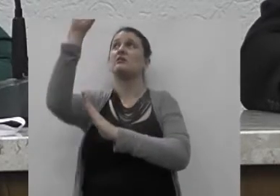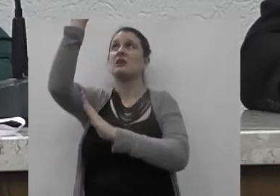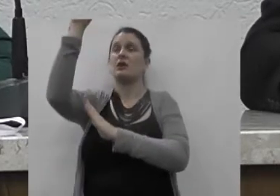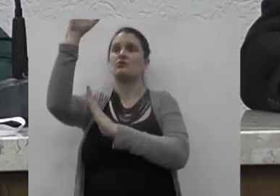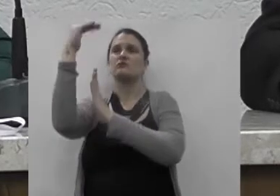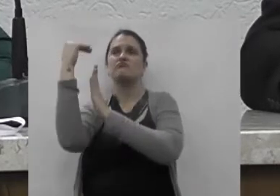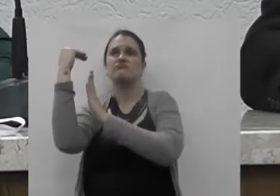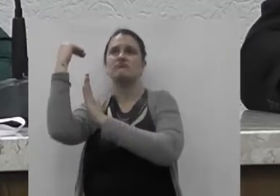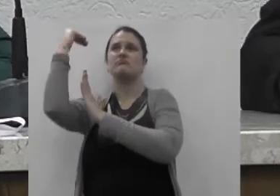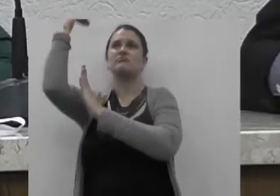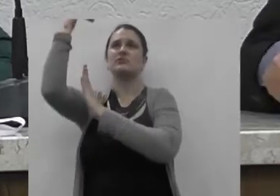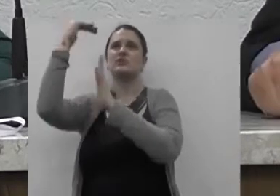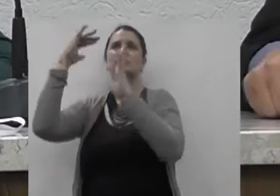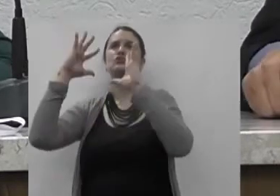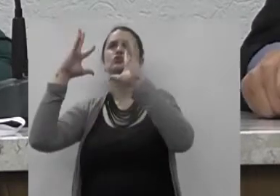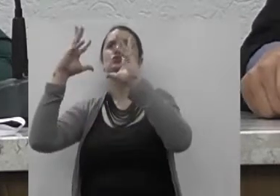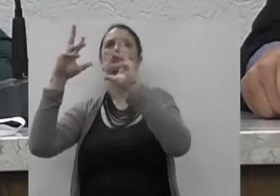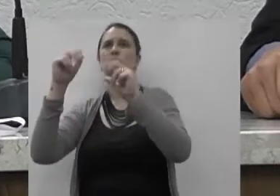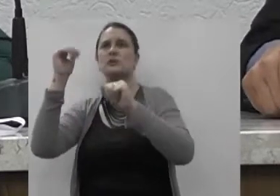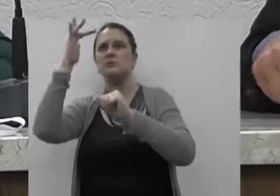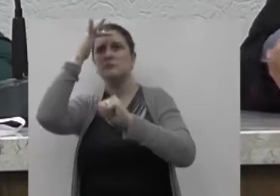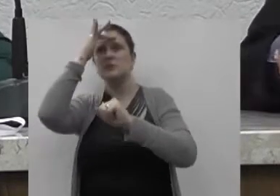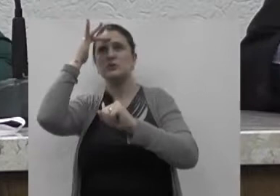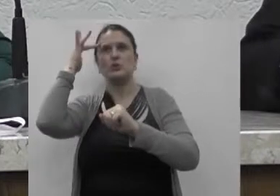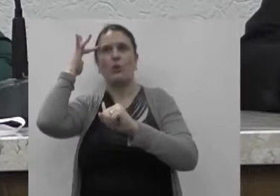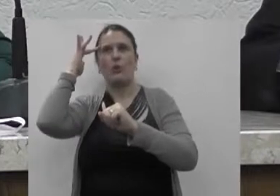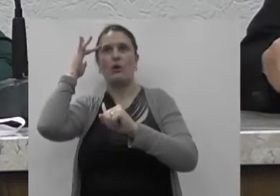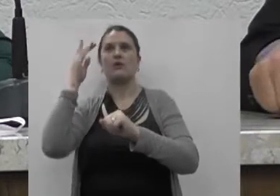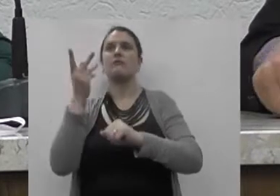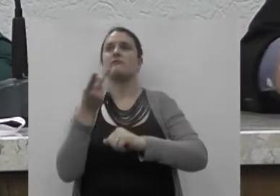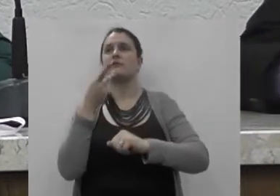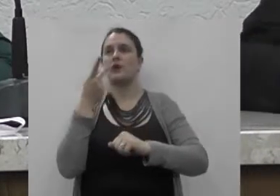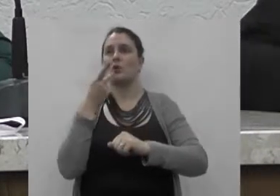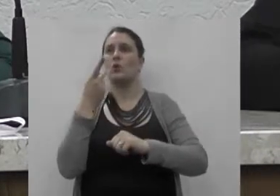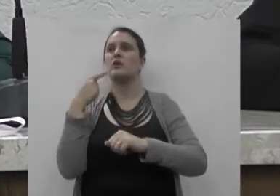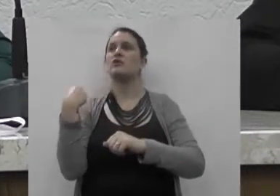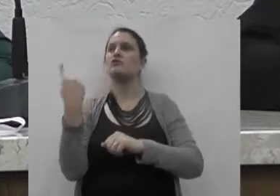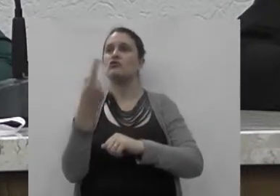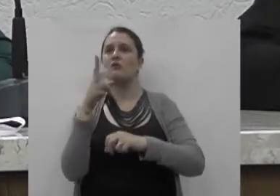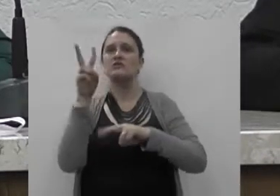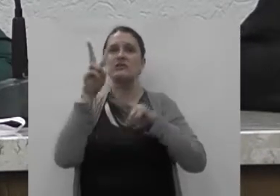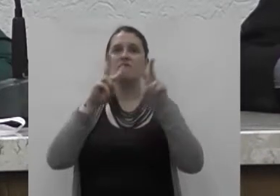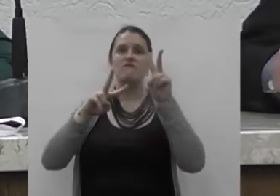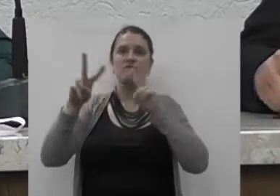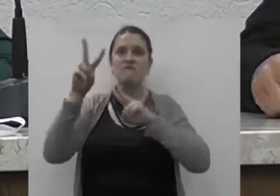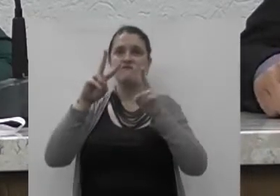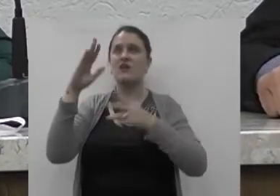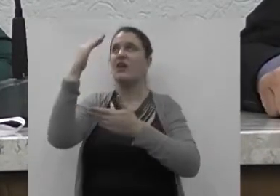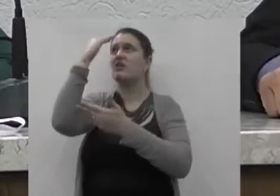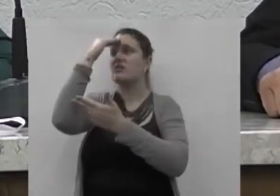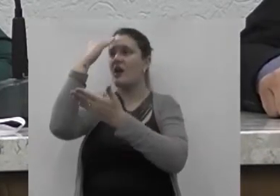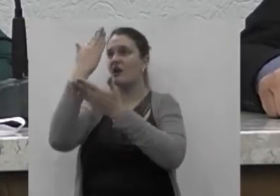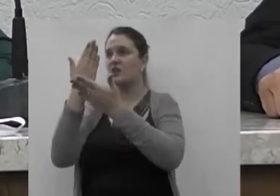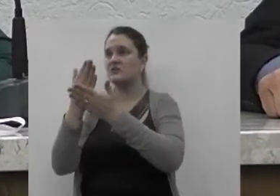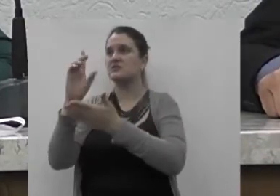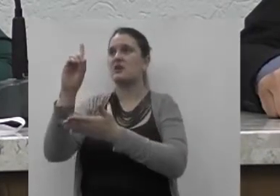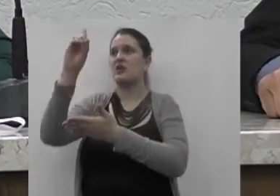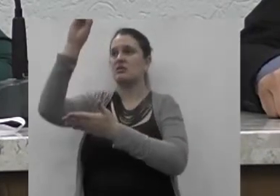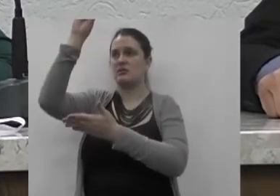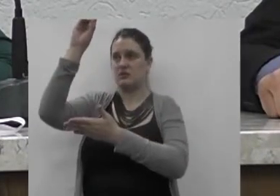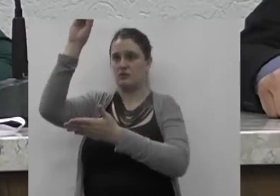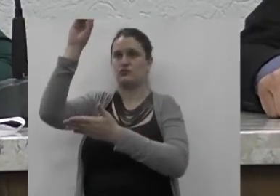Deus acima de todos. Então, que possamos ver isso e agradecer a